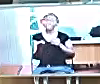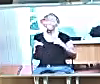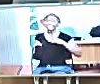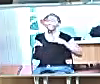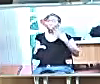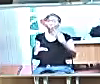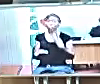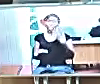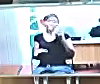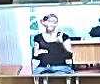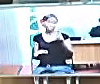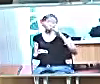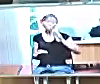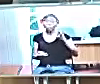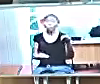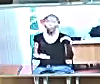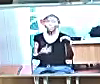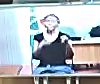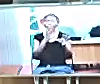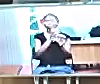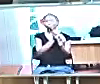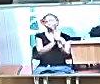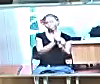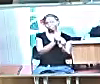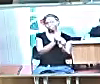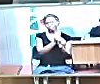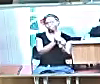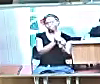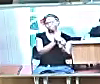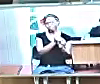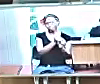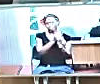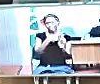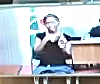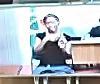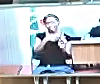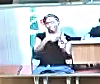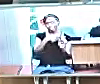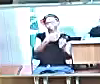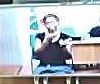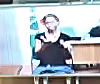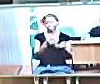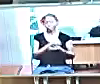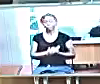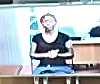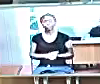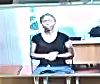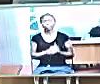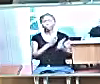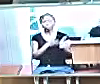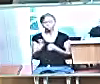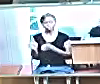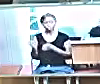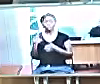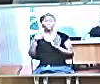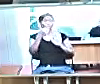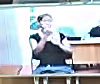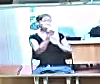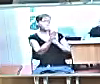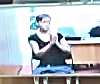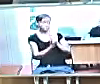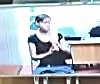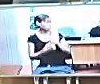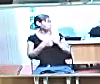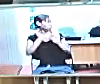bilhões de receita disponível então a gente vê realmente que pode passar por favor esse gráfico mostra a